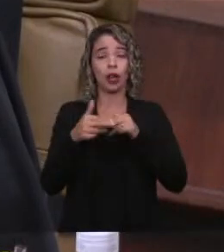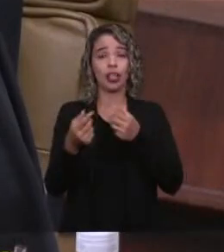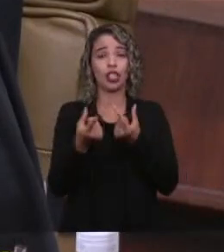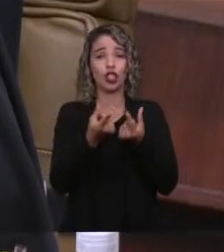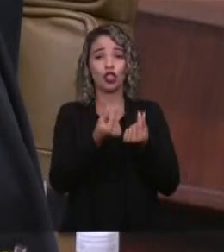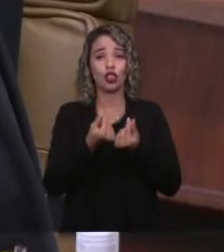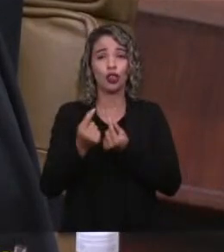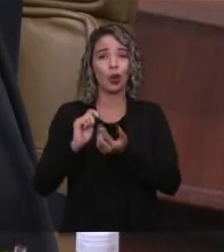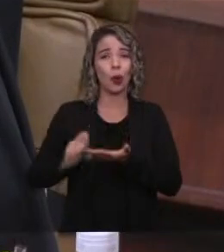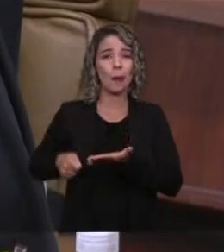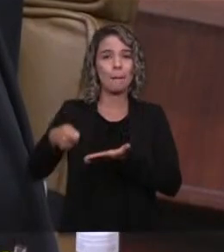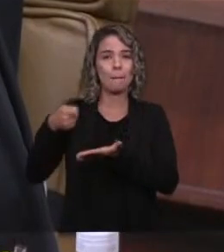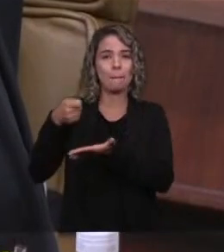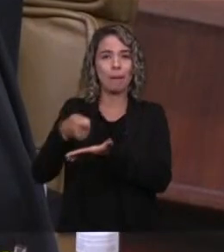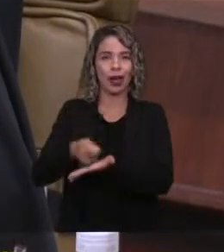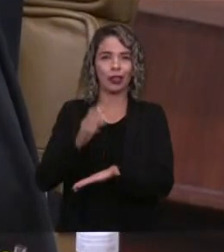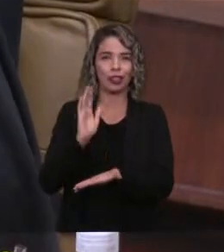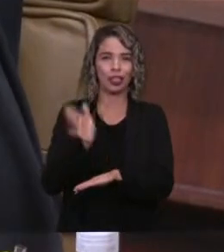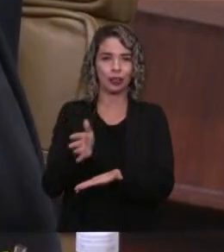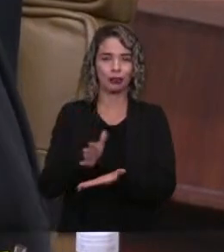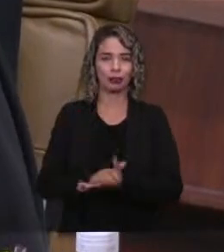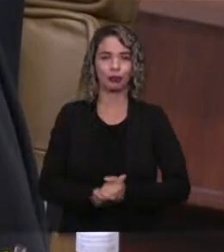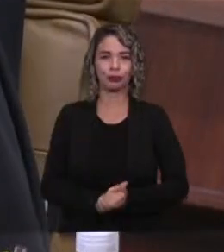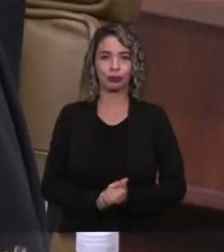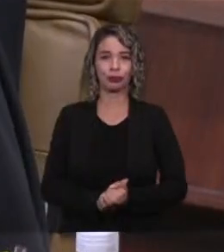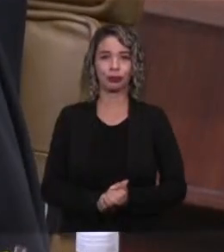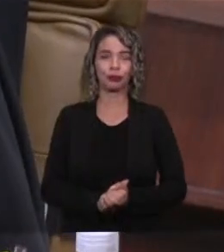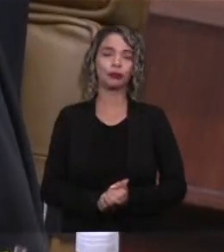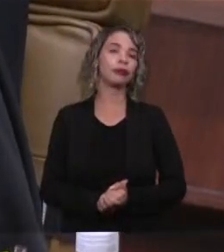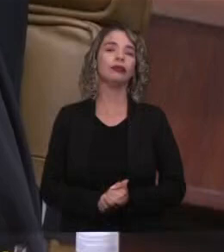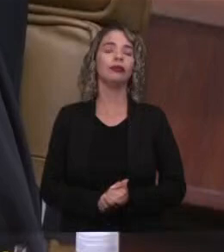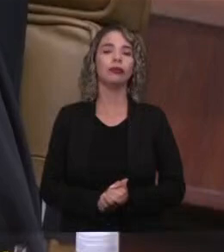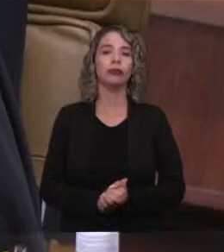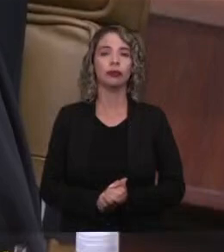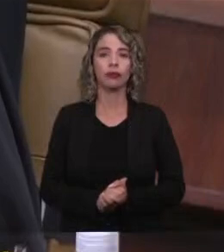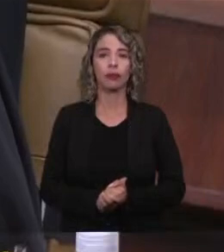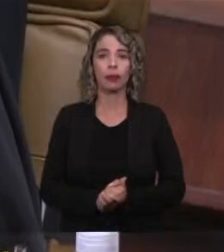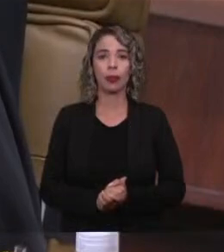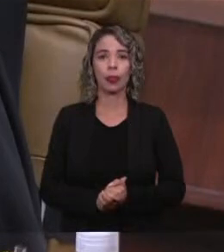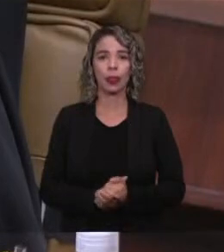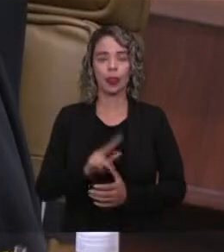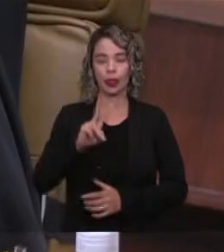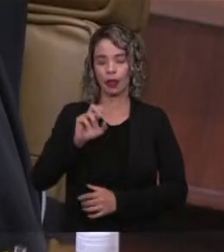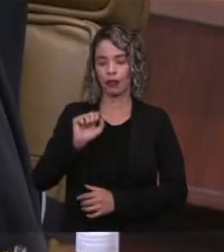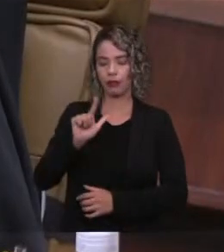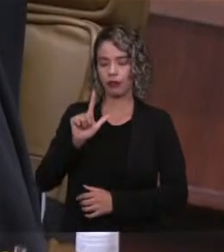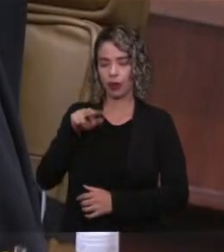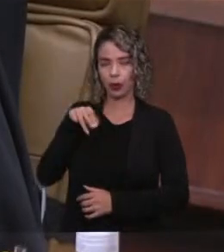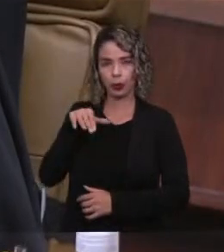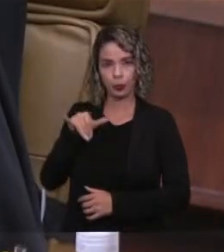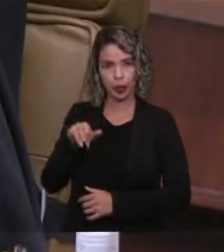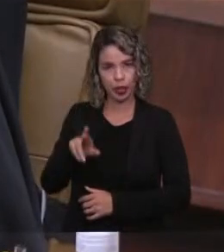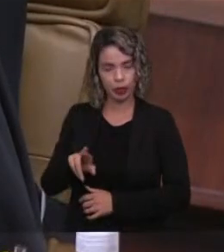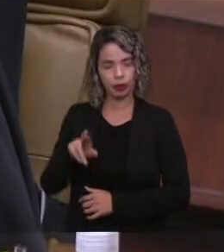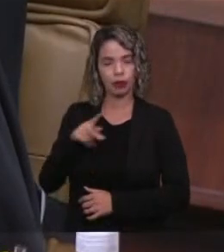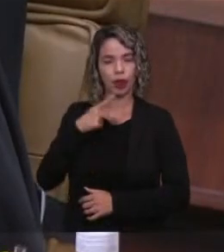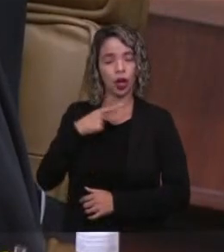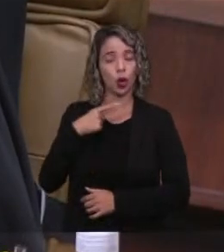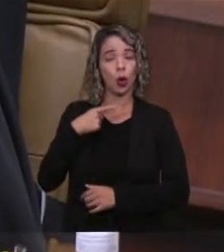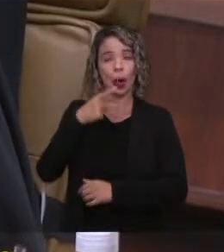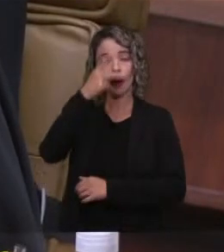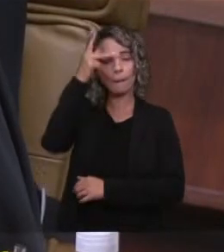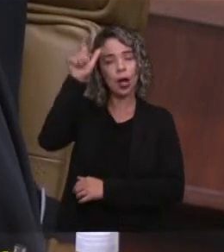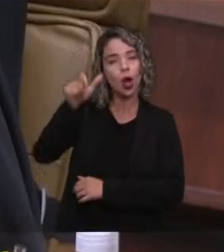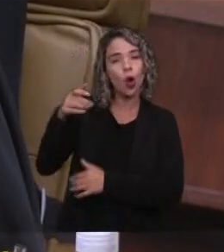valores pagos. Diz ainda o senhor Valmir, Alberto, um CEF, ele funcionava como um guardador